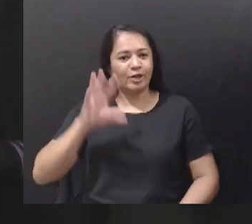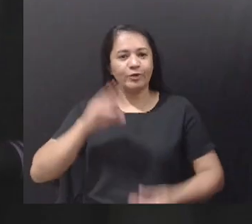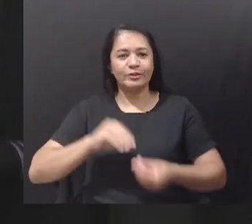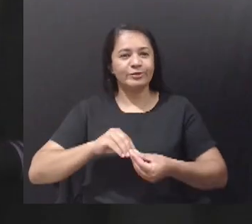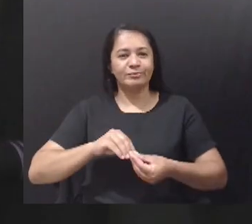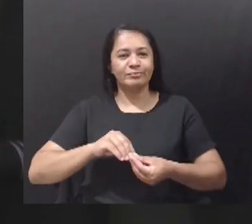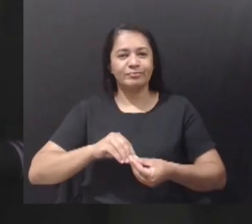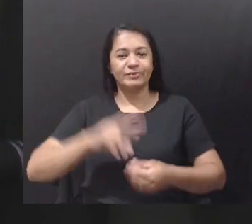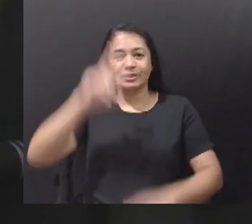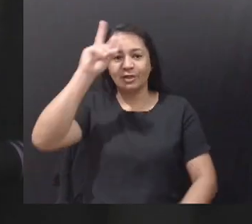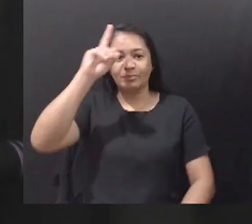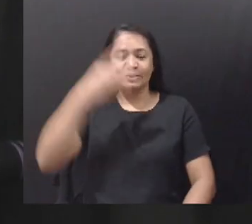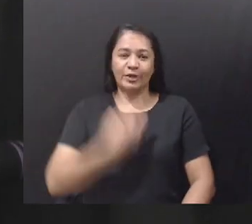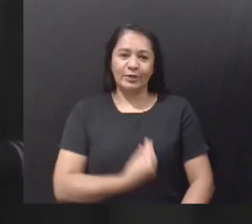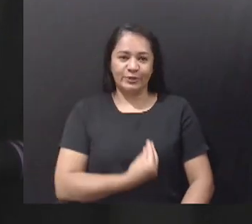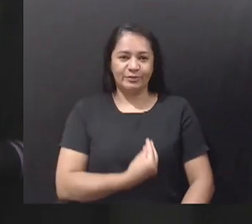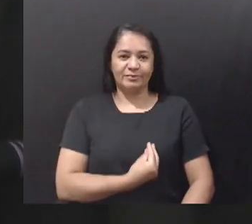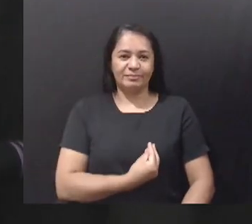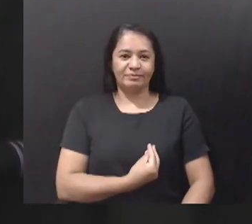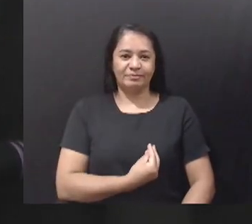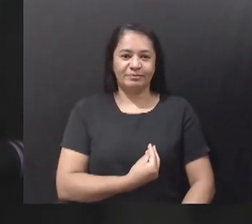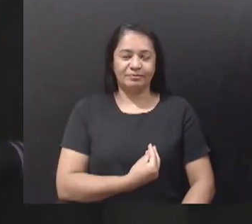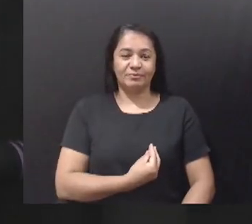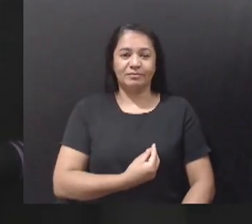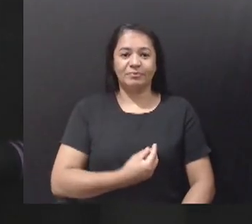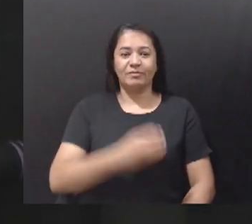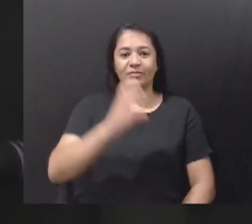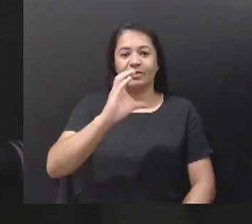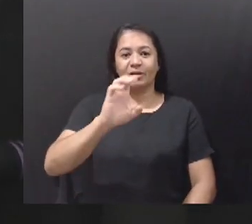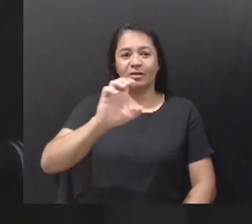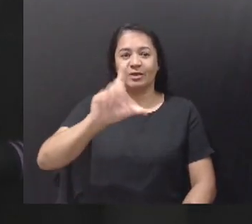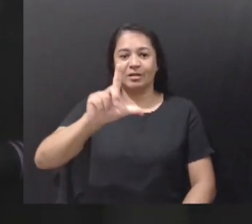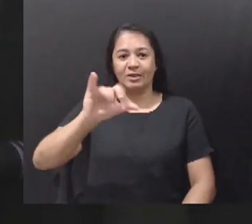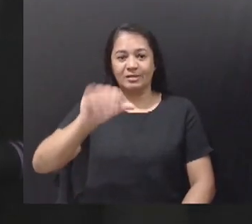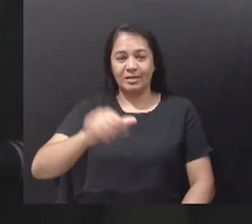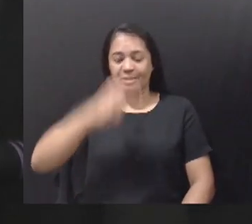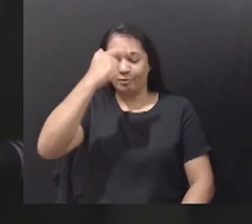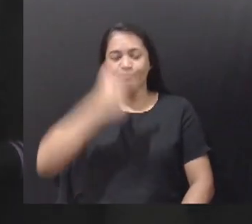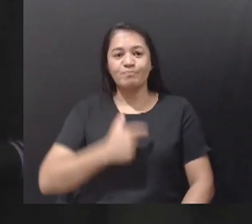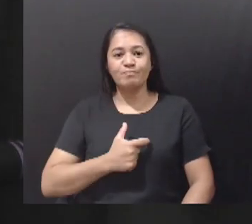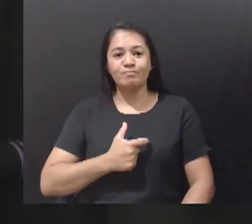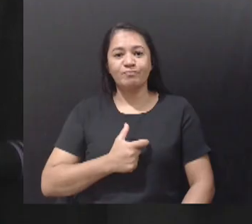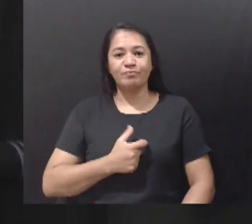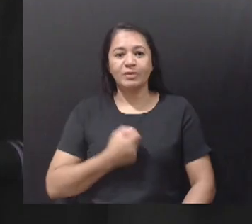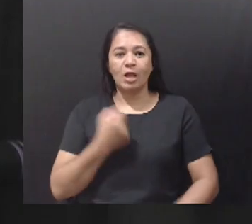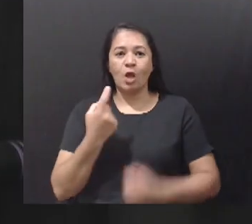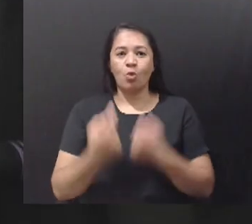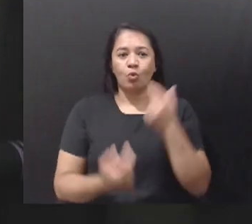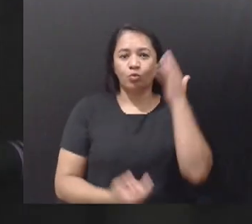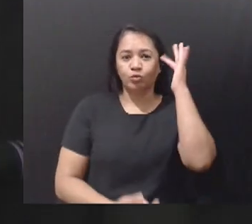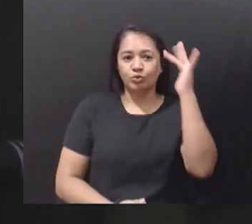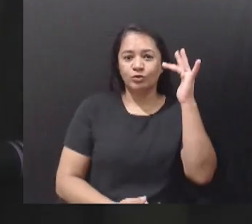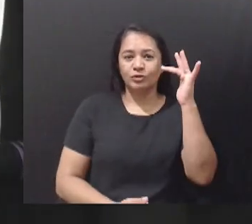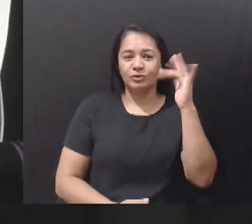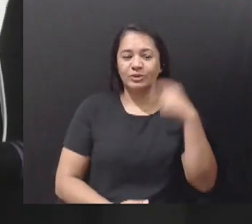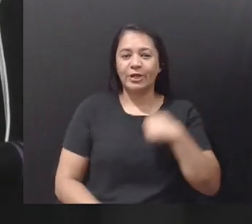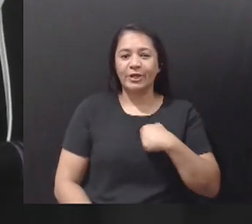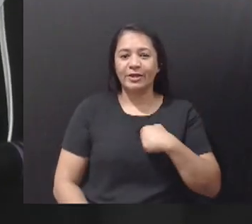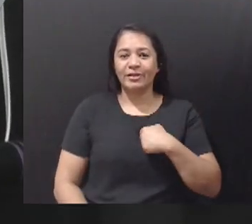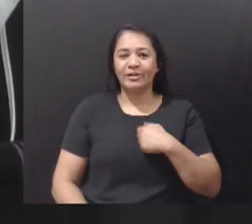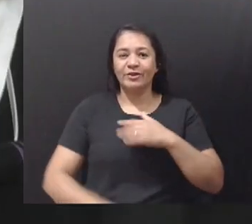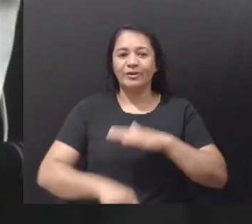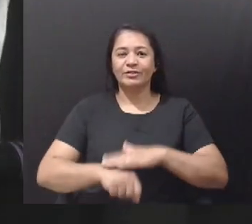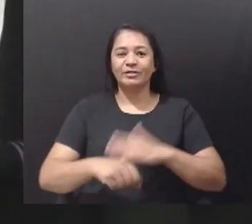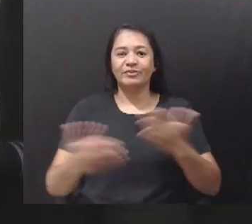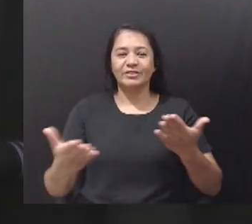vida. A Célia, a Celinha, a Célia Leão, tinha alguns sonhos. Um deles eu estou fazendo na vida pública e